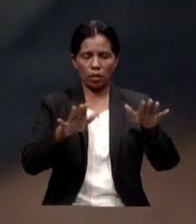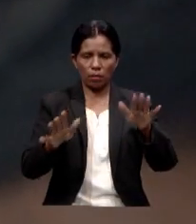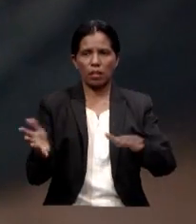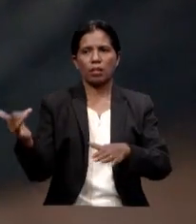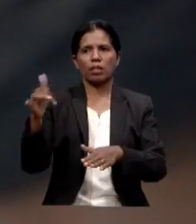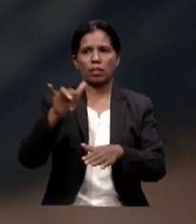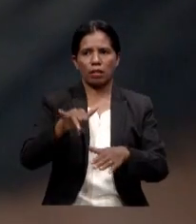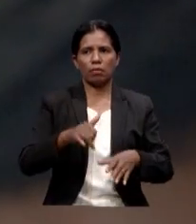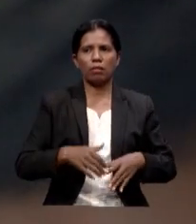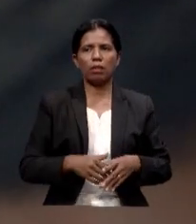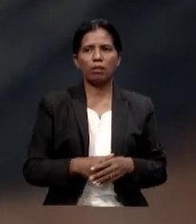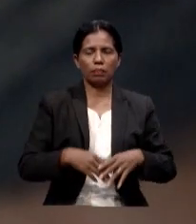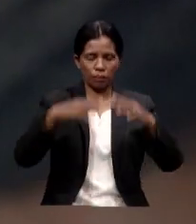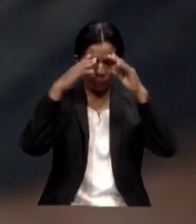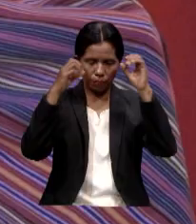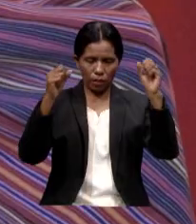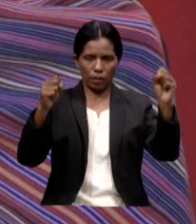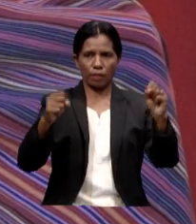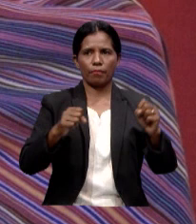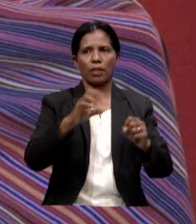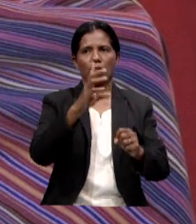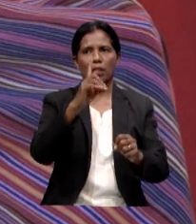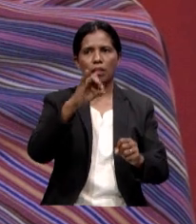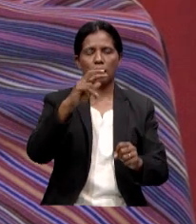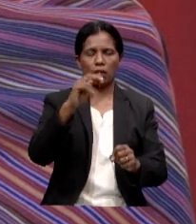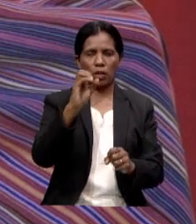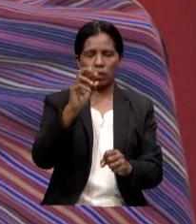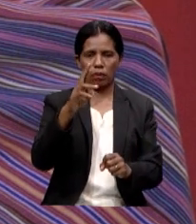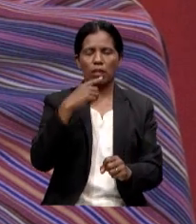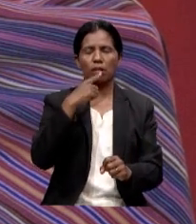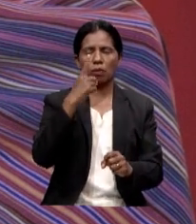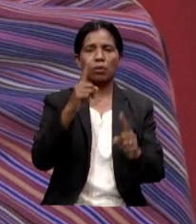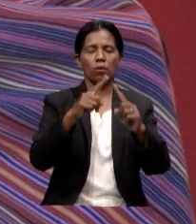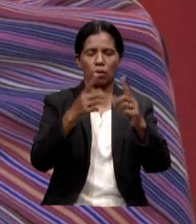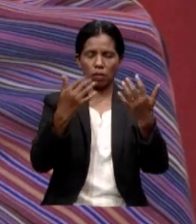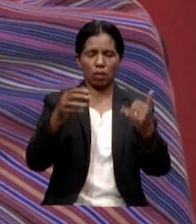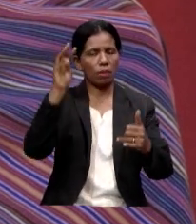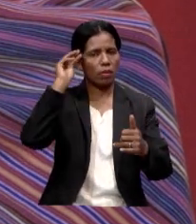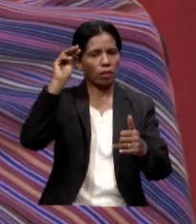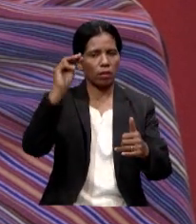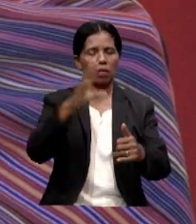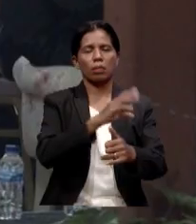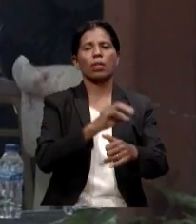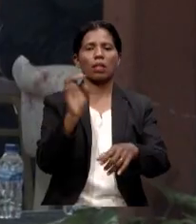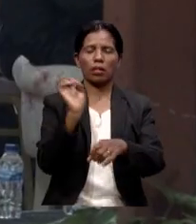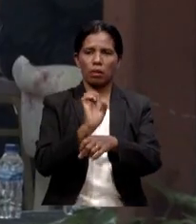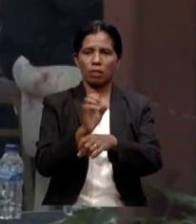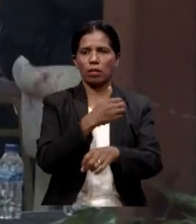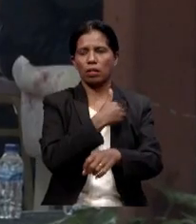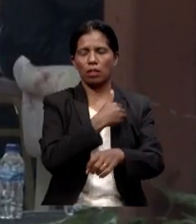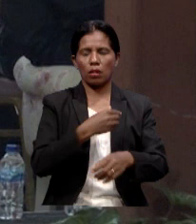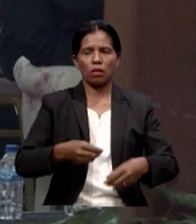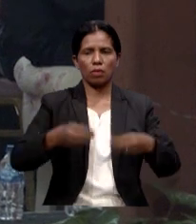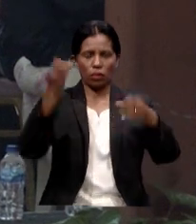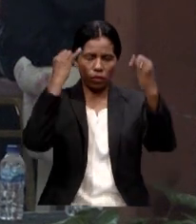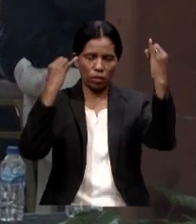xiran. Presidente indica Dinora Granadeiro Hateten, to agora ministro coordenador Assunto Econômico, se da que foi informação